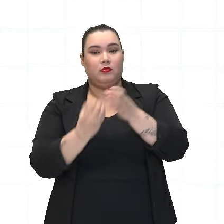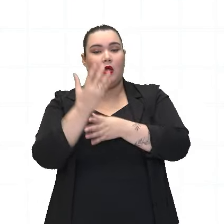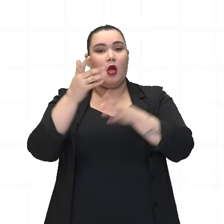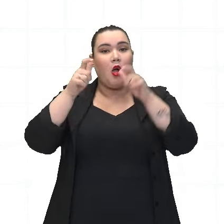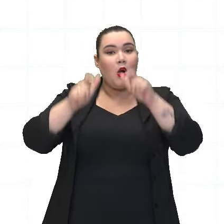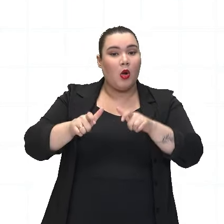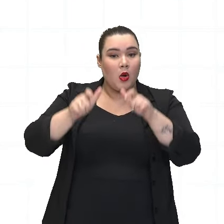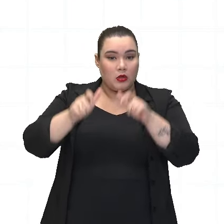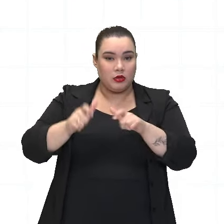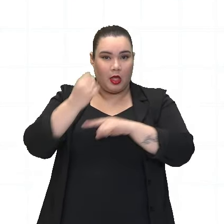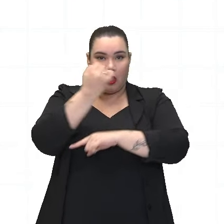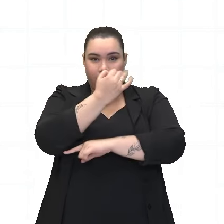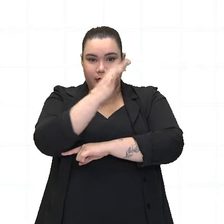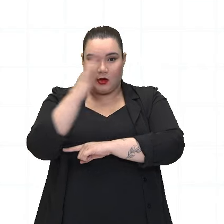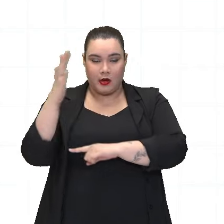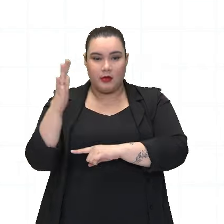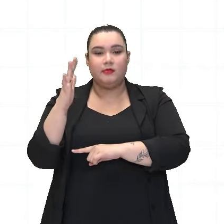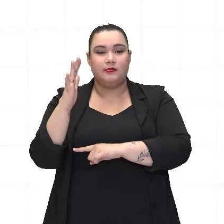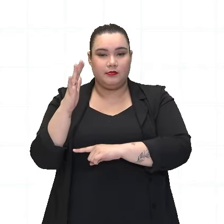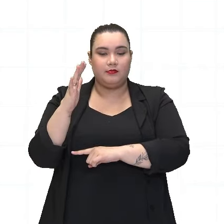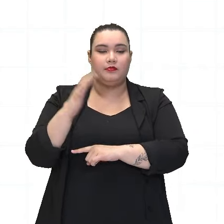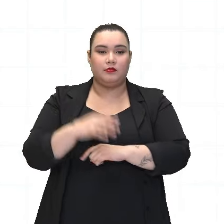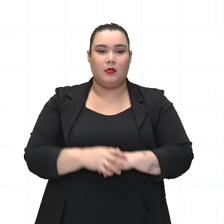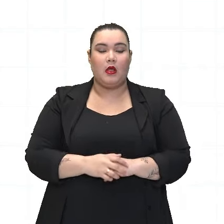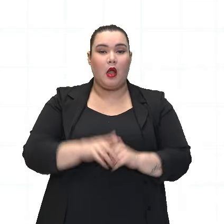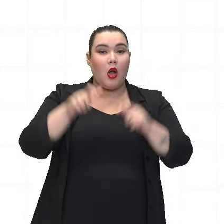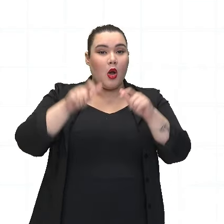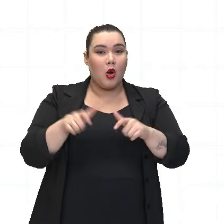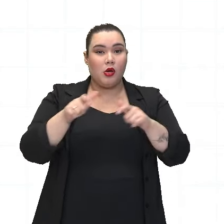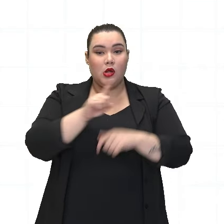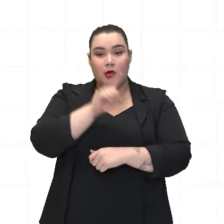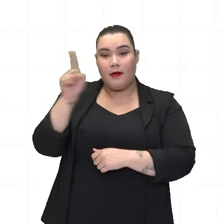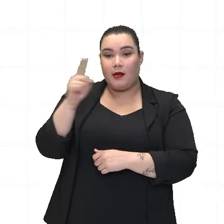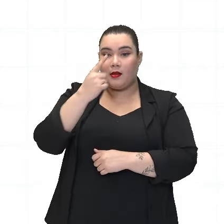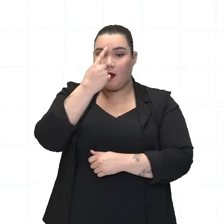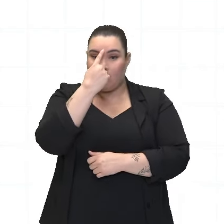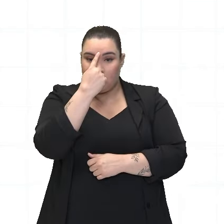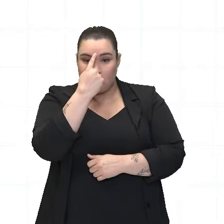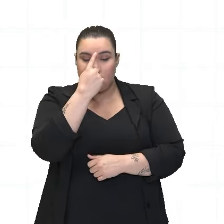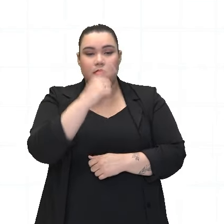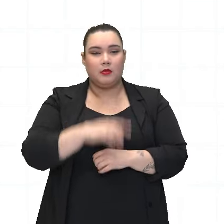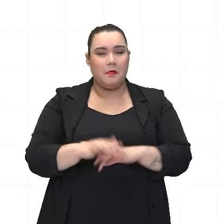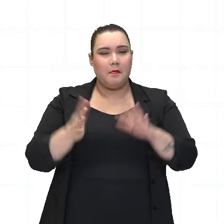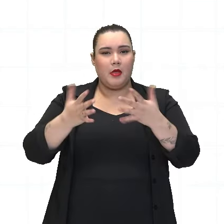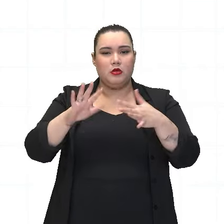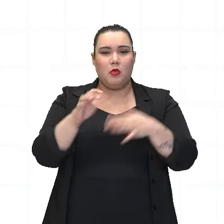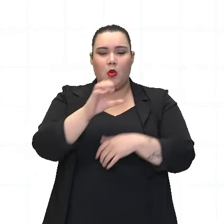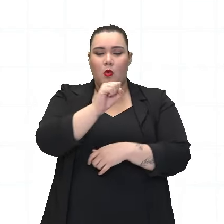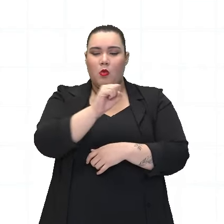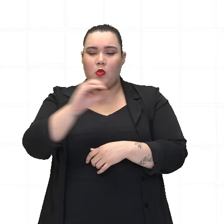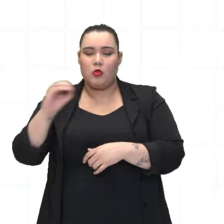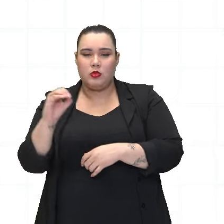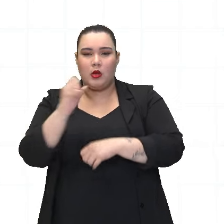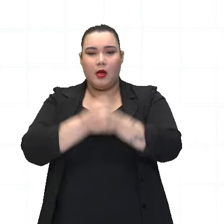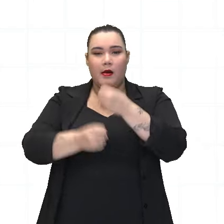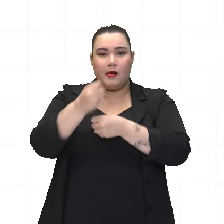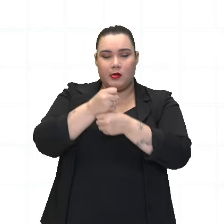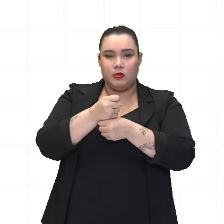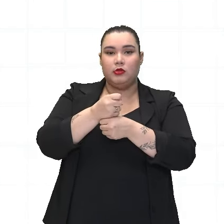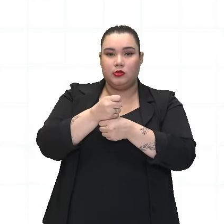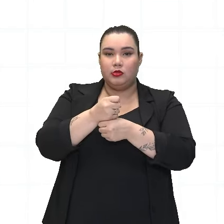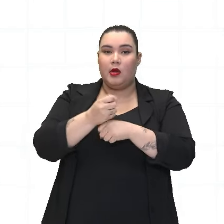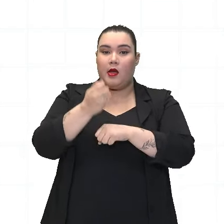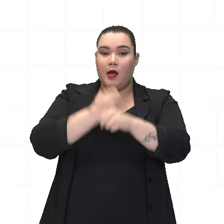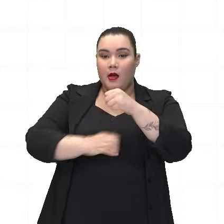aparições na natureza aconteceram na Índia, aproximadamente 800 anos antes de Cristo.